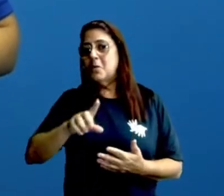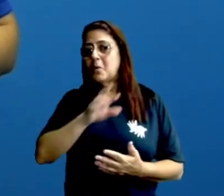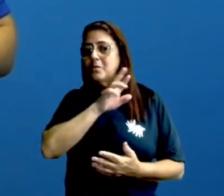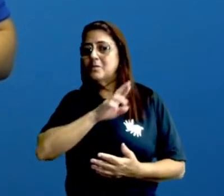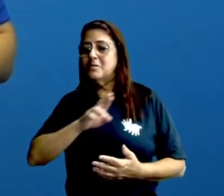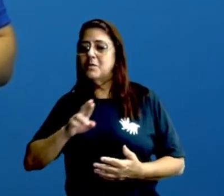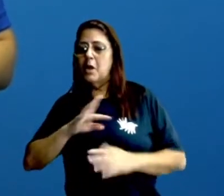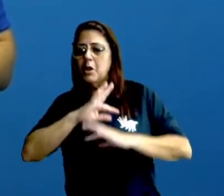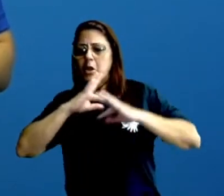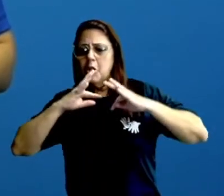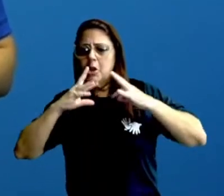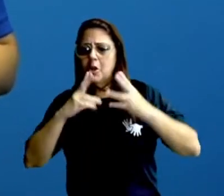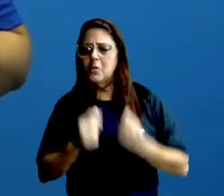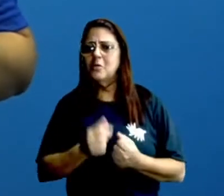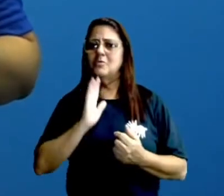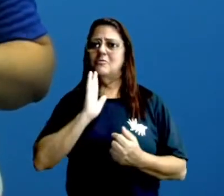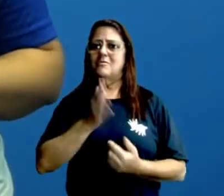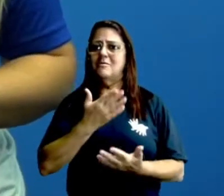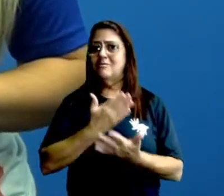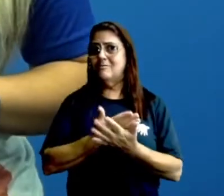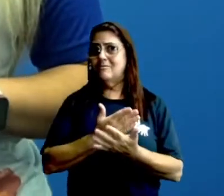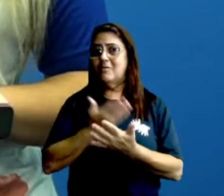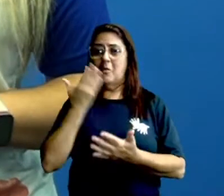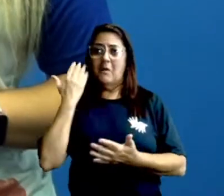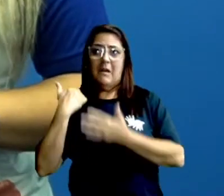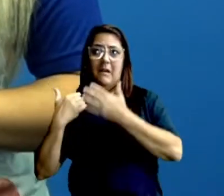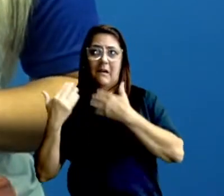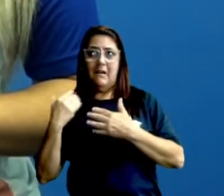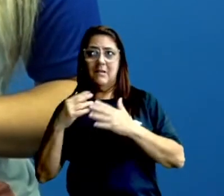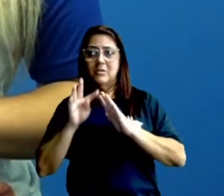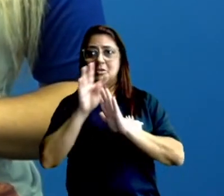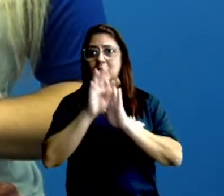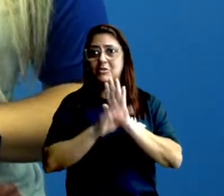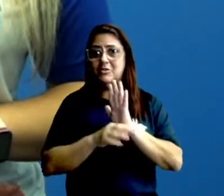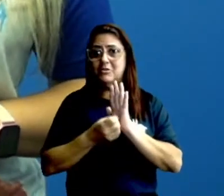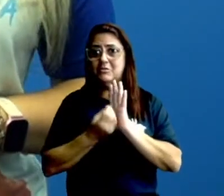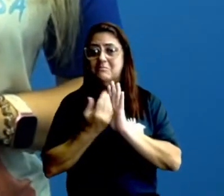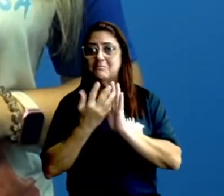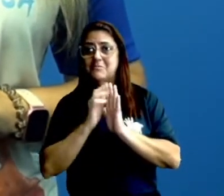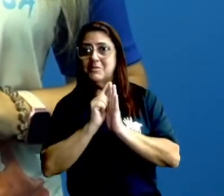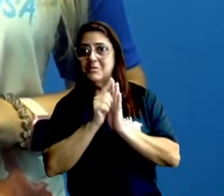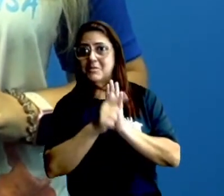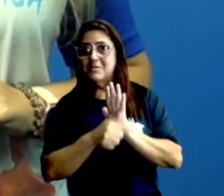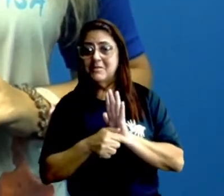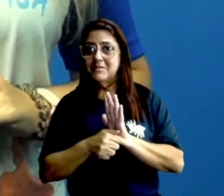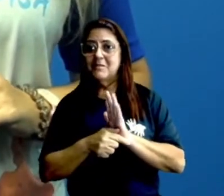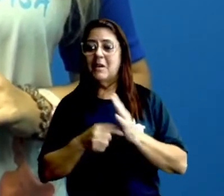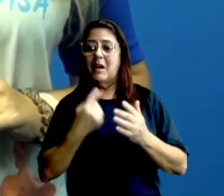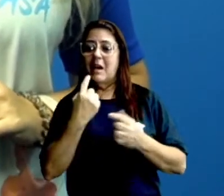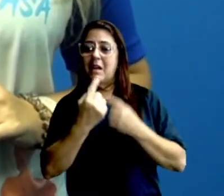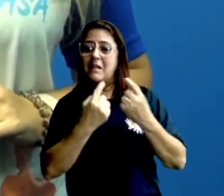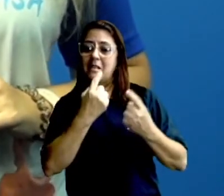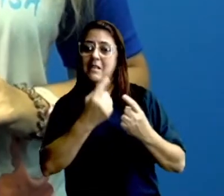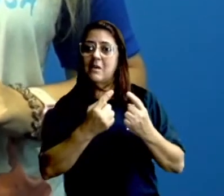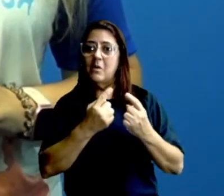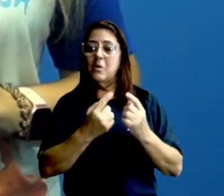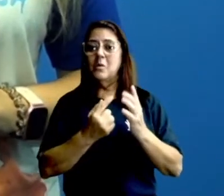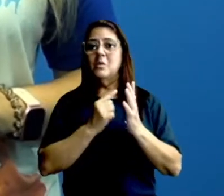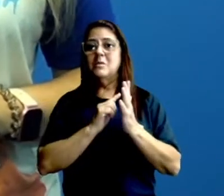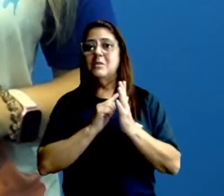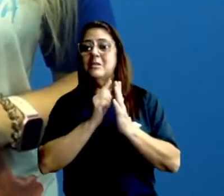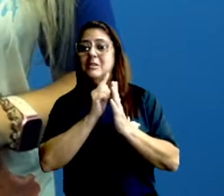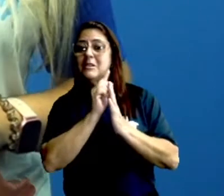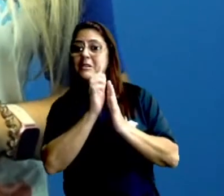de tudo que a gente já estudou relacionado aos gêneros textuais, tá? A gente vai relembrar cada tipo de texto que a